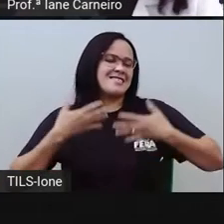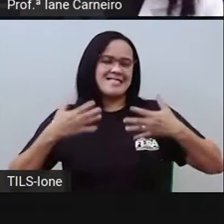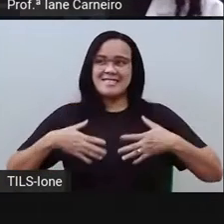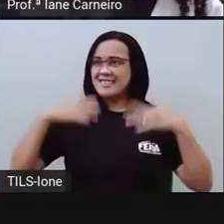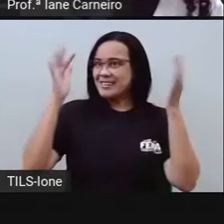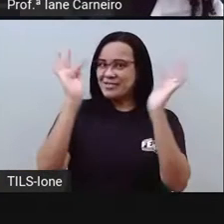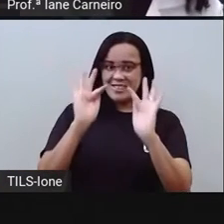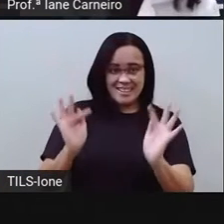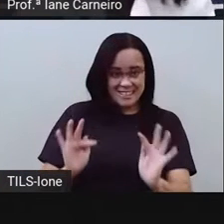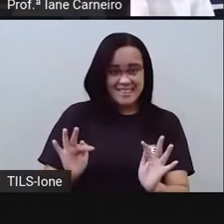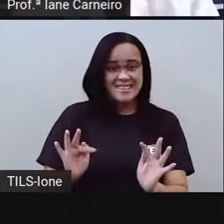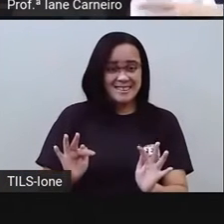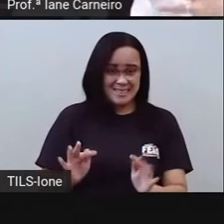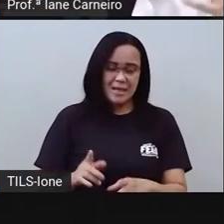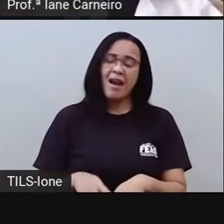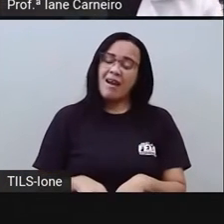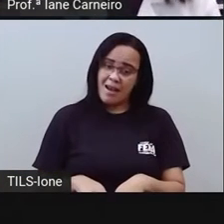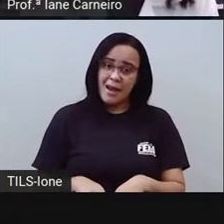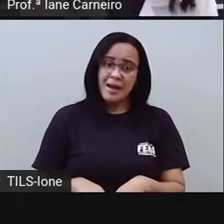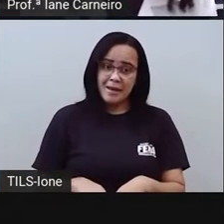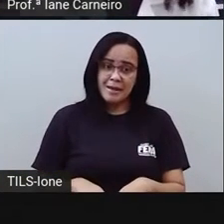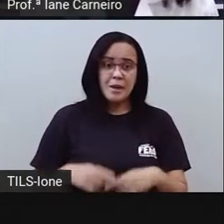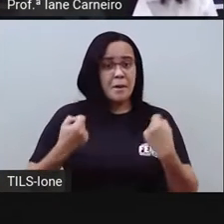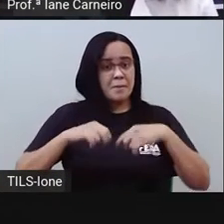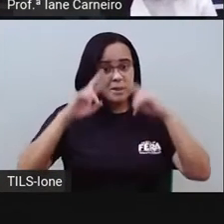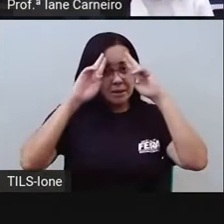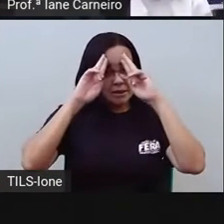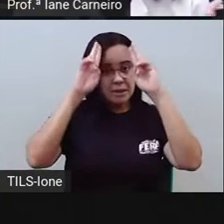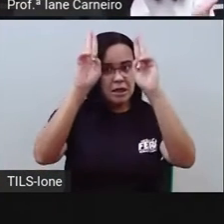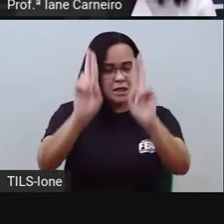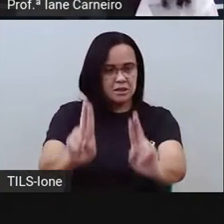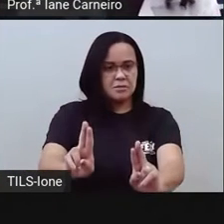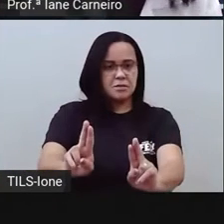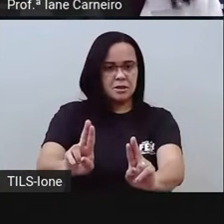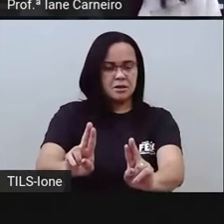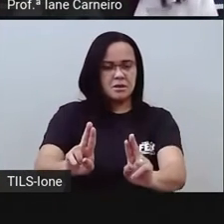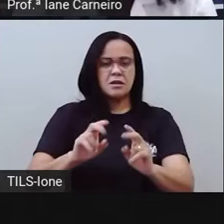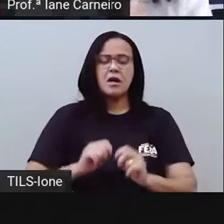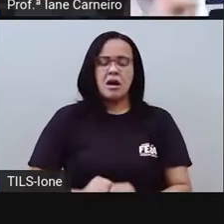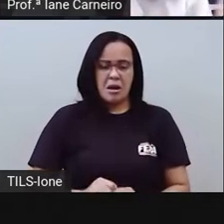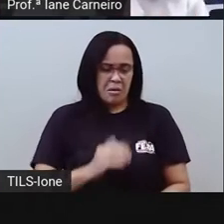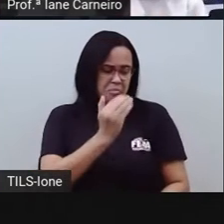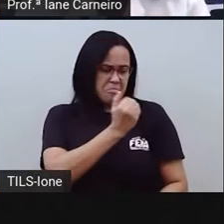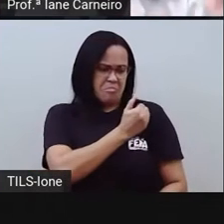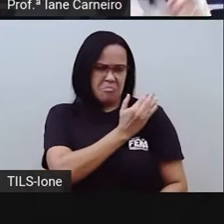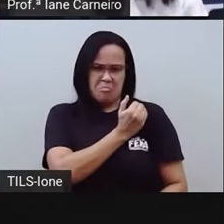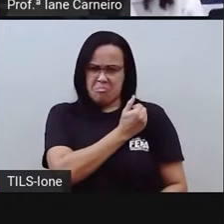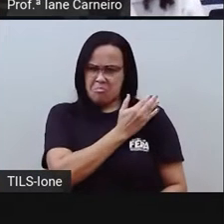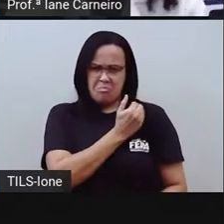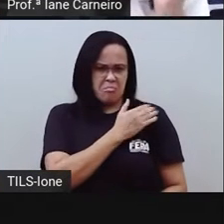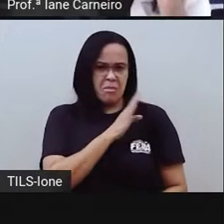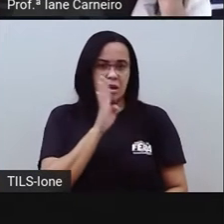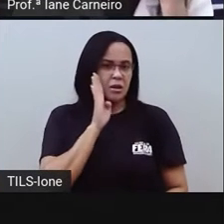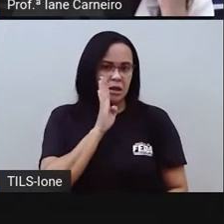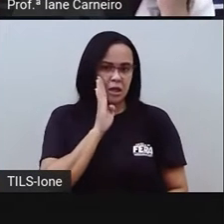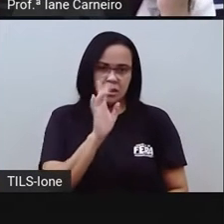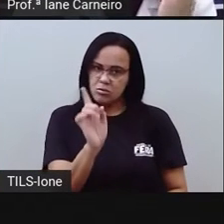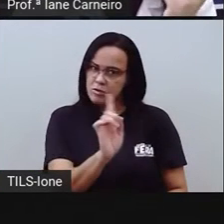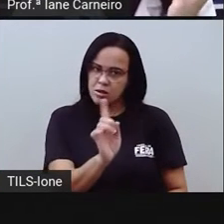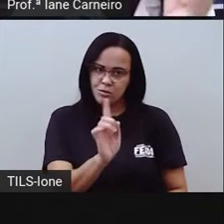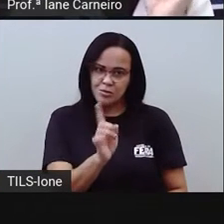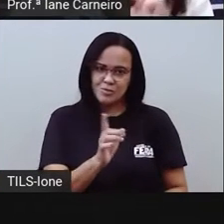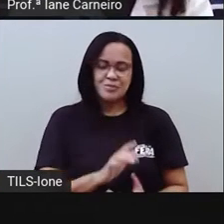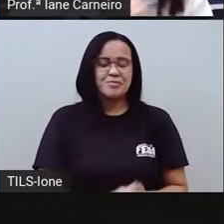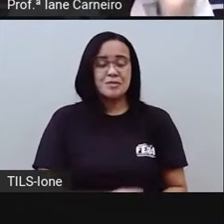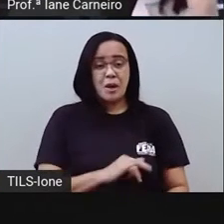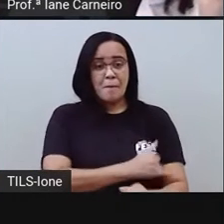até bullying, né? Pode ser uma brincadeira desrespeitosa, preconceituosa, e isso não é legal. Por isso que a gente tem que ficar